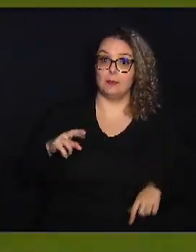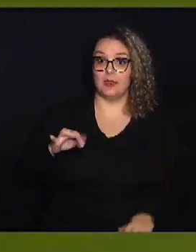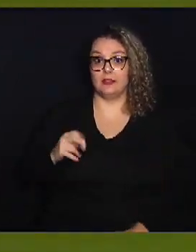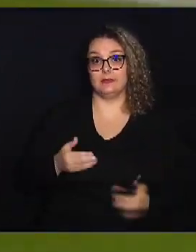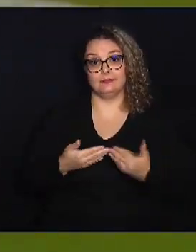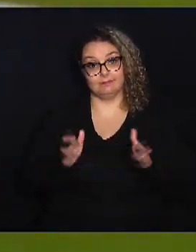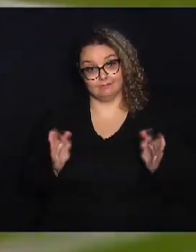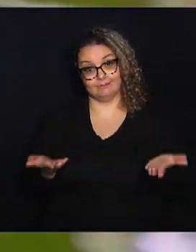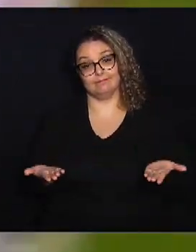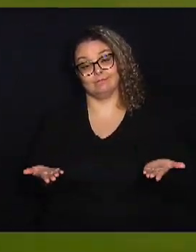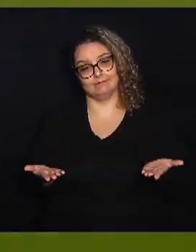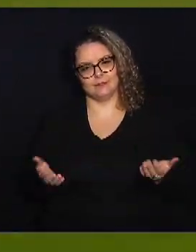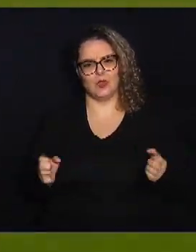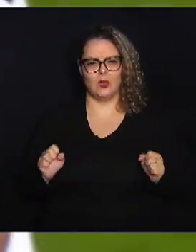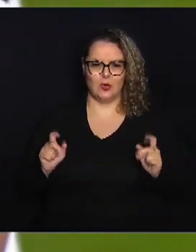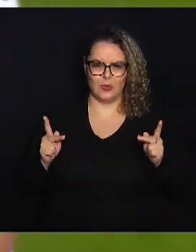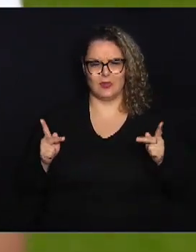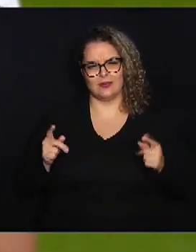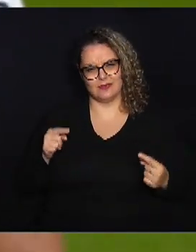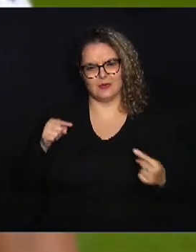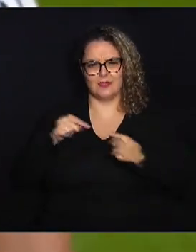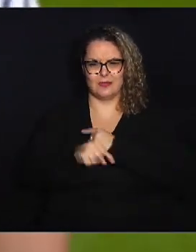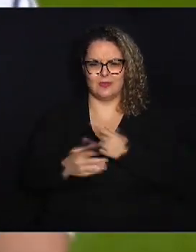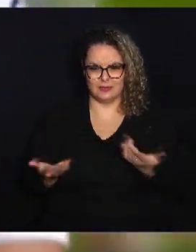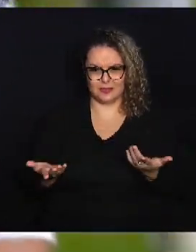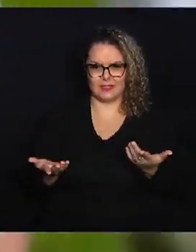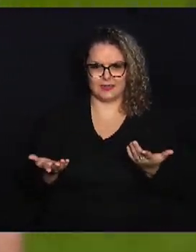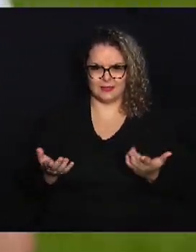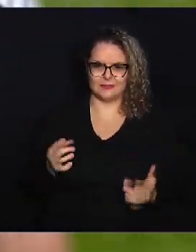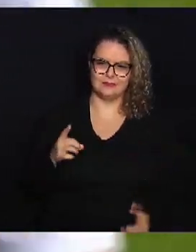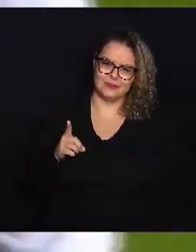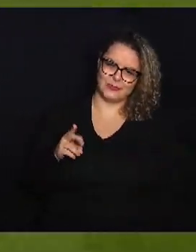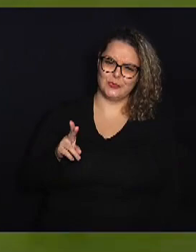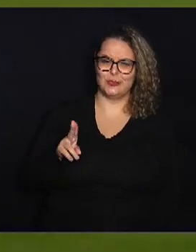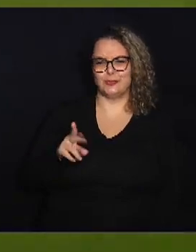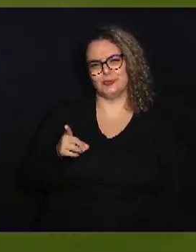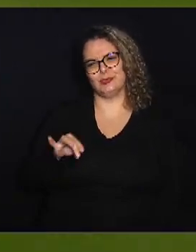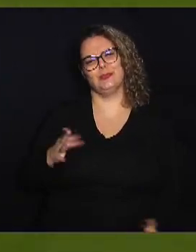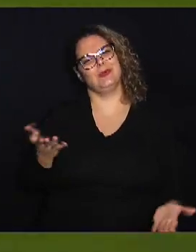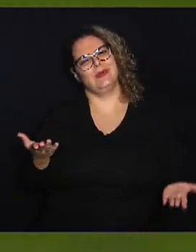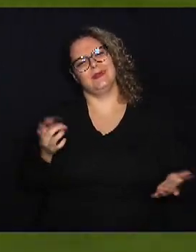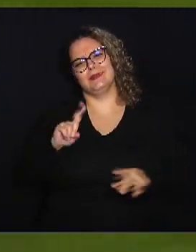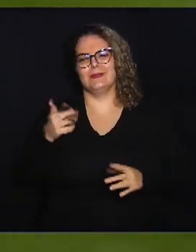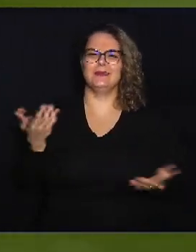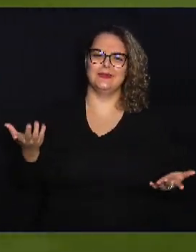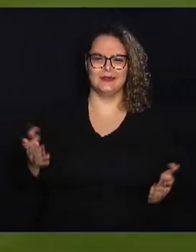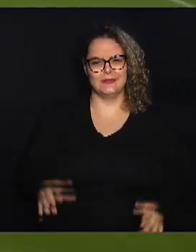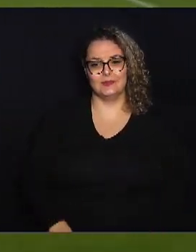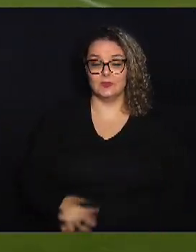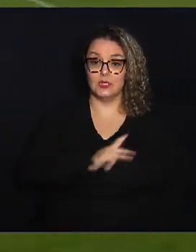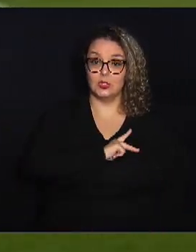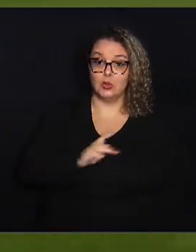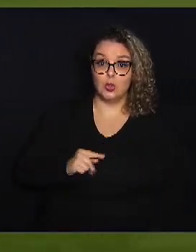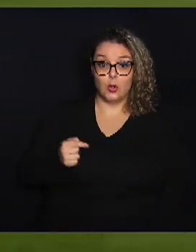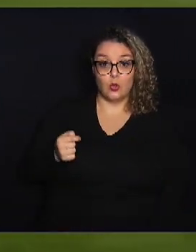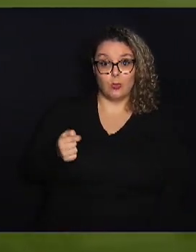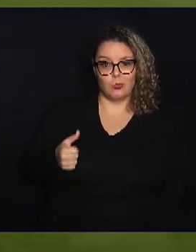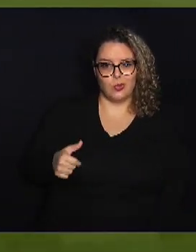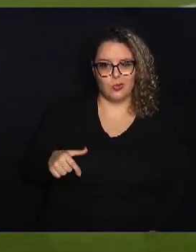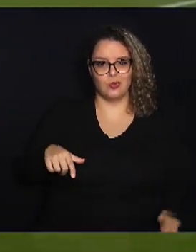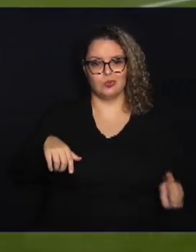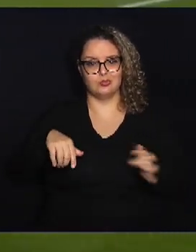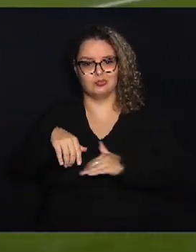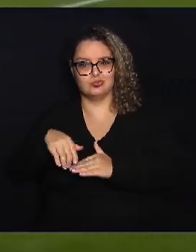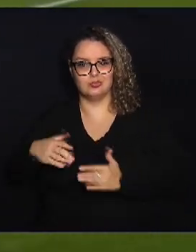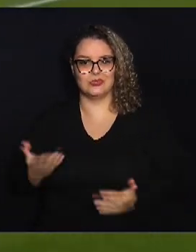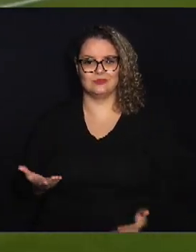placar. Tudo bem que o gol foi contra, né? Dudu Vieira, aí não. Bom, a Ponte Preta pouco chegava ao ataque.